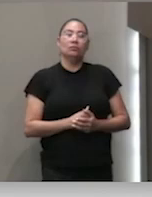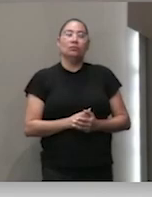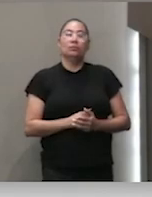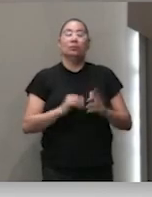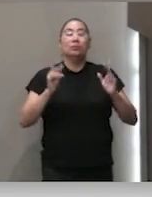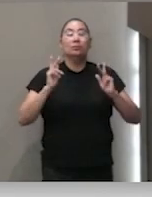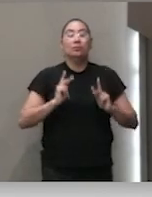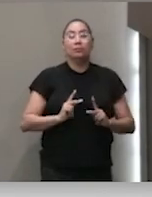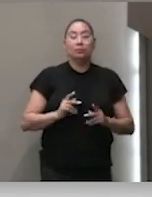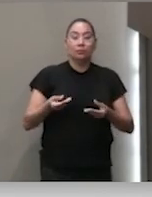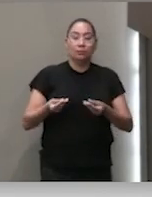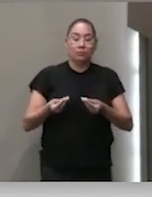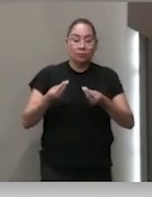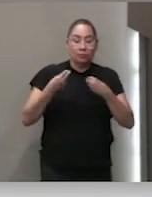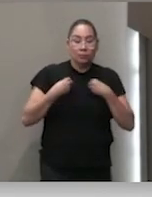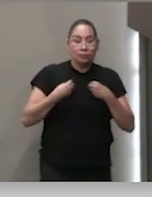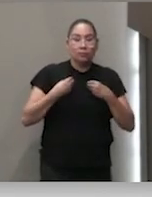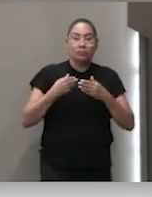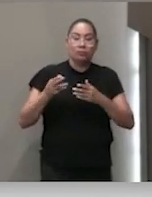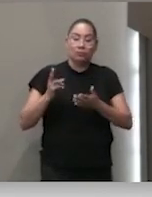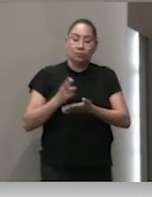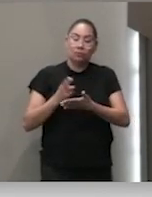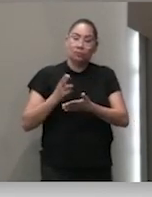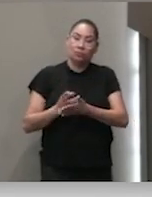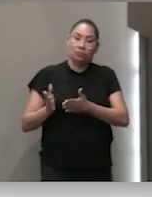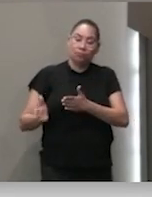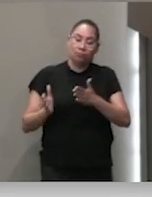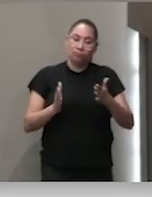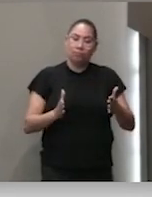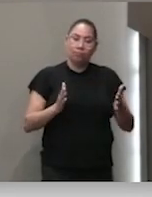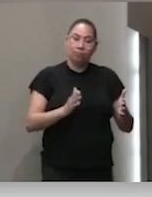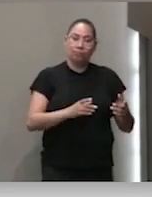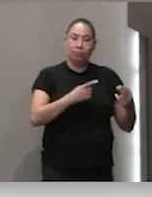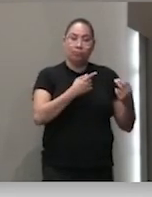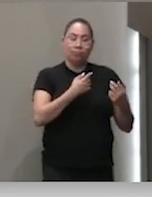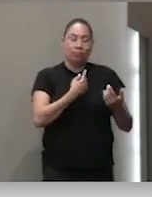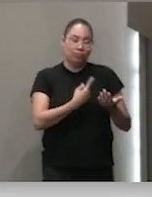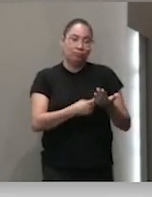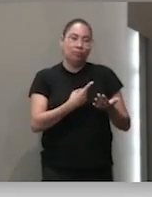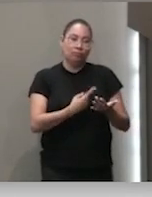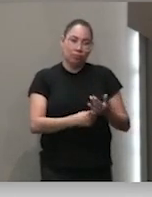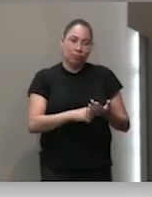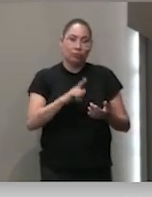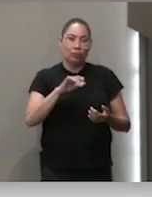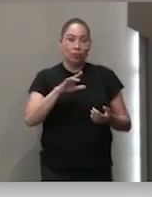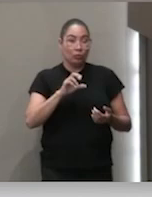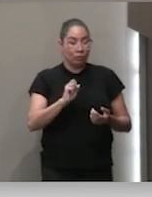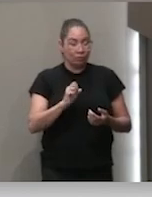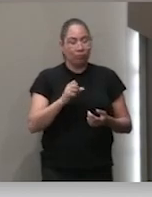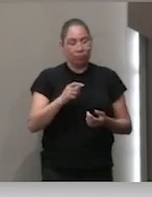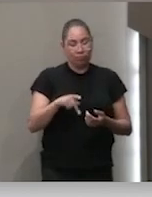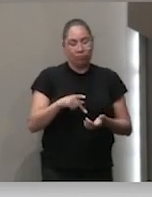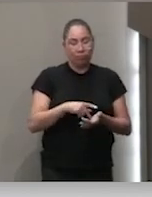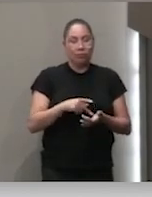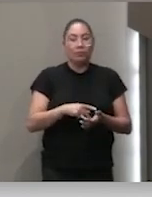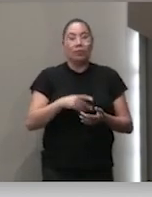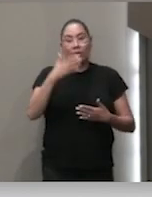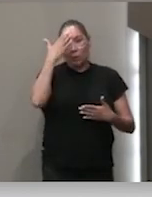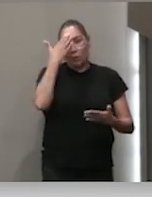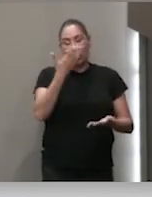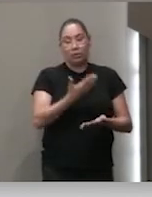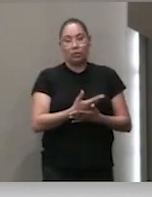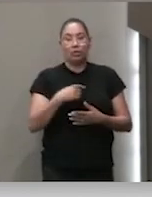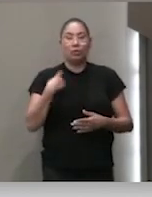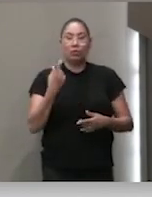deram uma sequência, né, desse compromisso, vereador Luiz Wallendorf, acreditaram no nosso trabalho que já